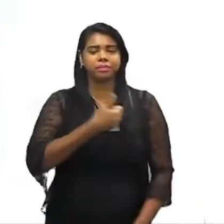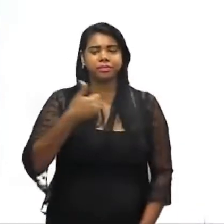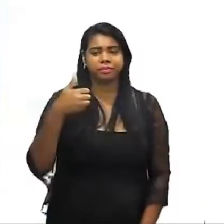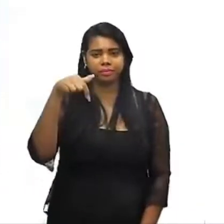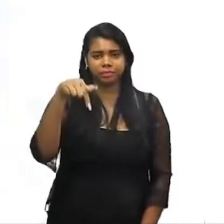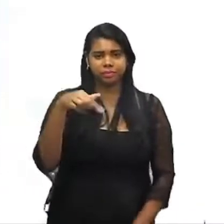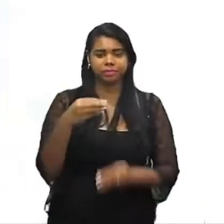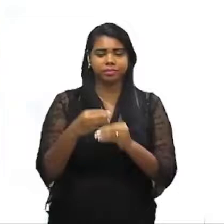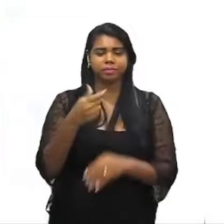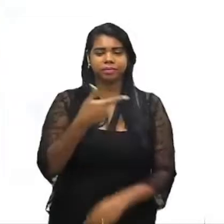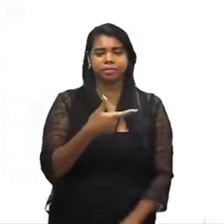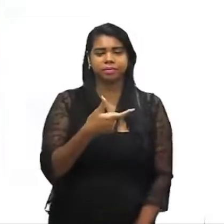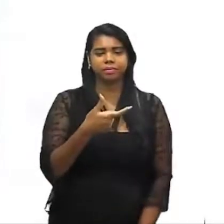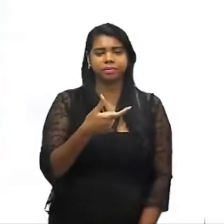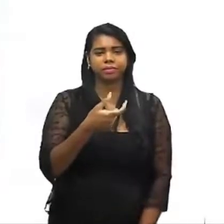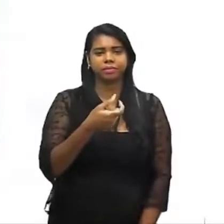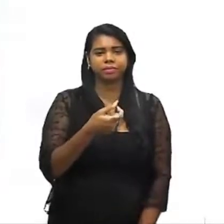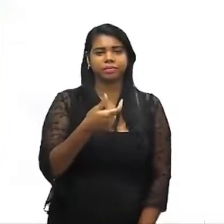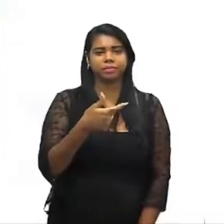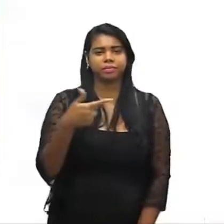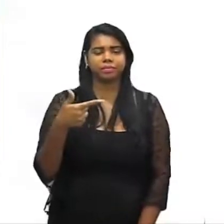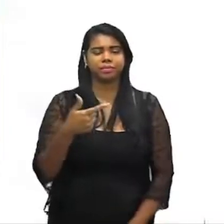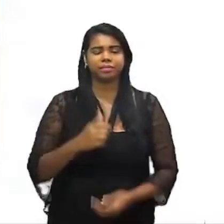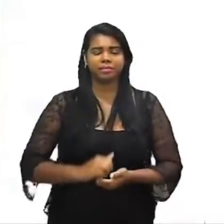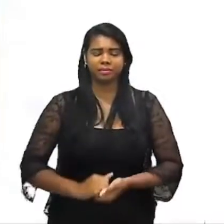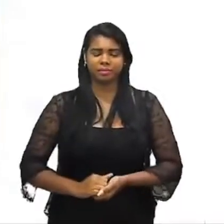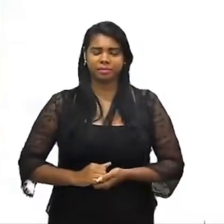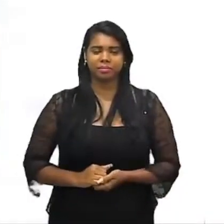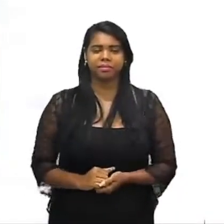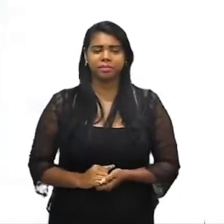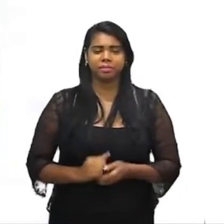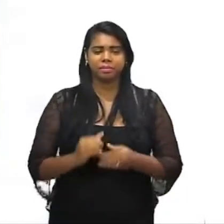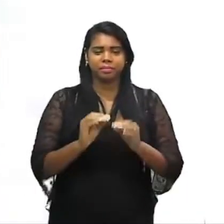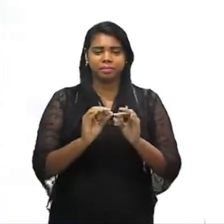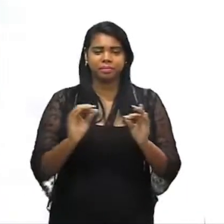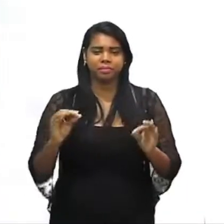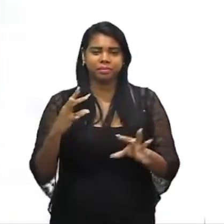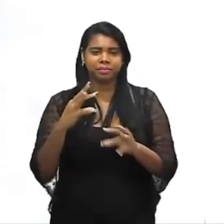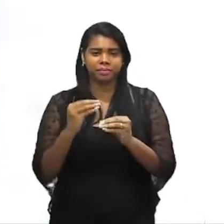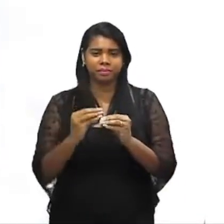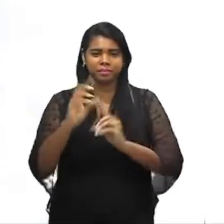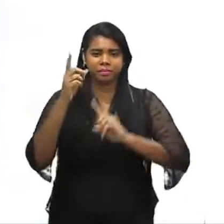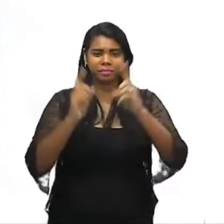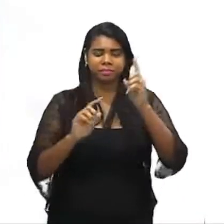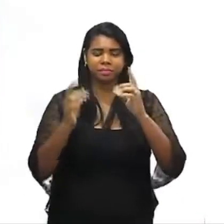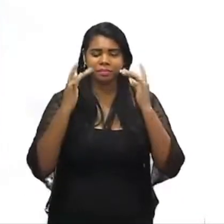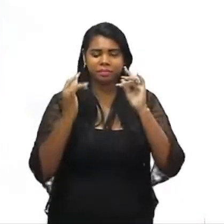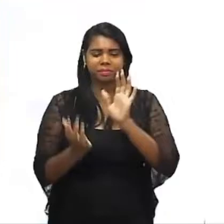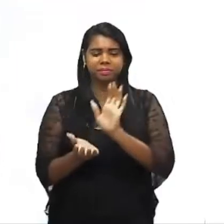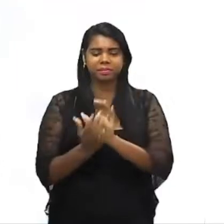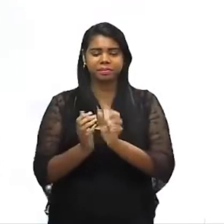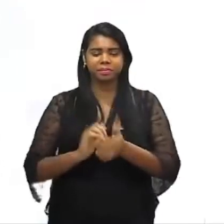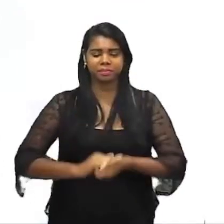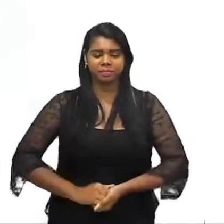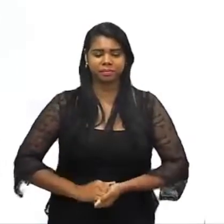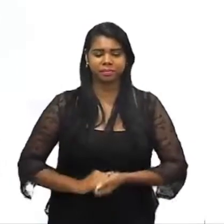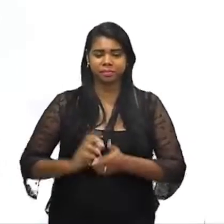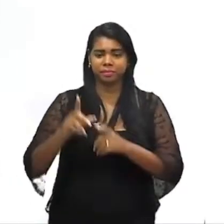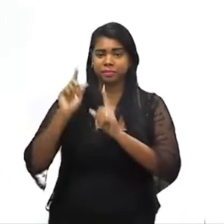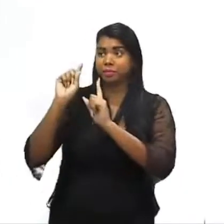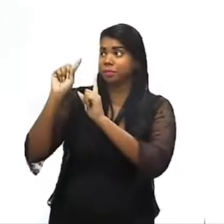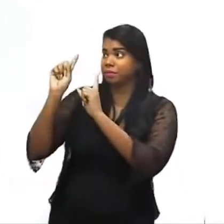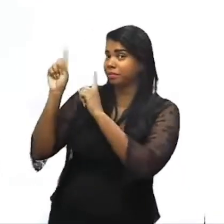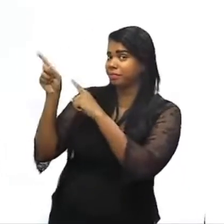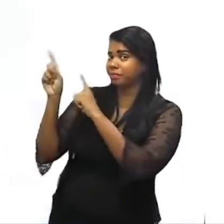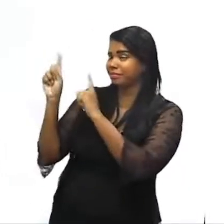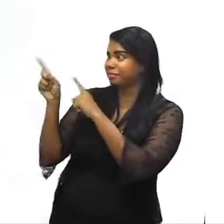17, 2022. Então, vamos ver que linha é essa dessa expressão artística regional. Vamos trazer